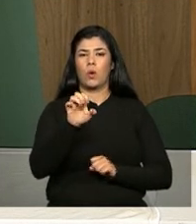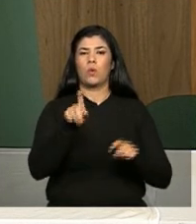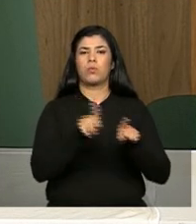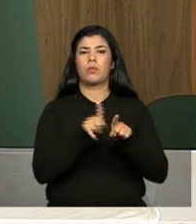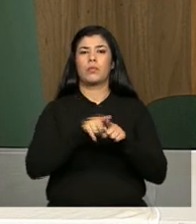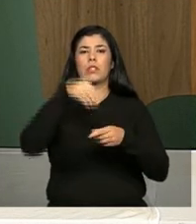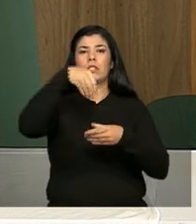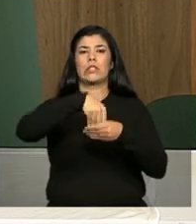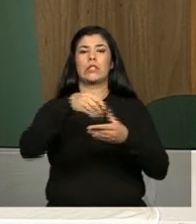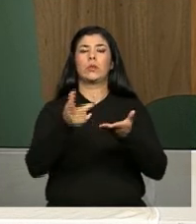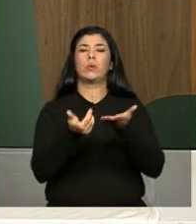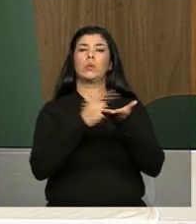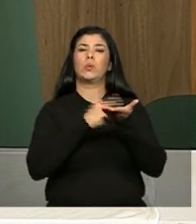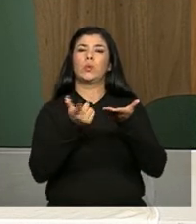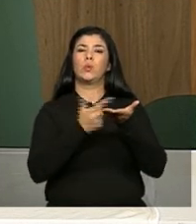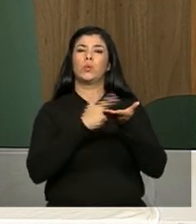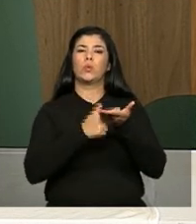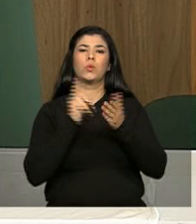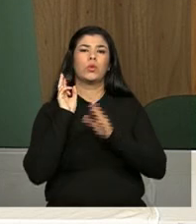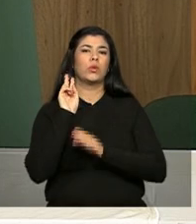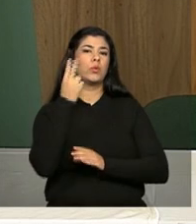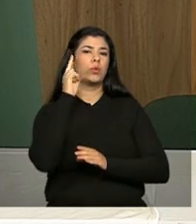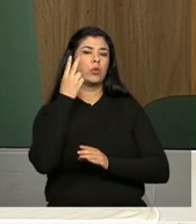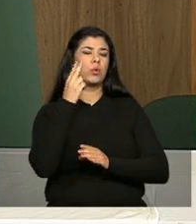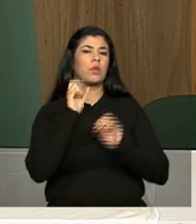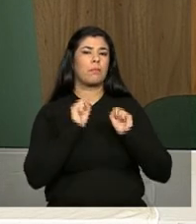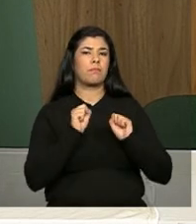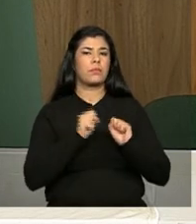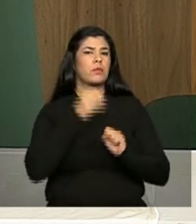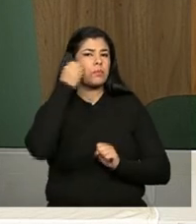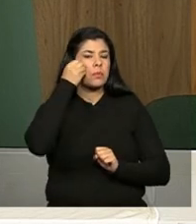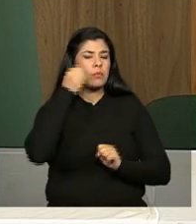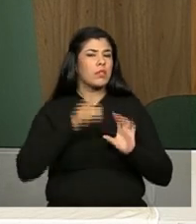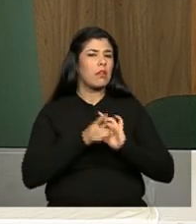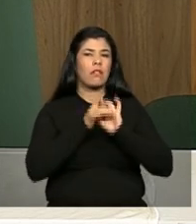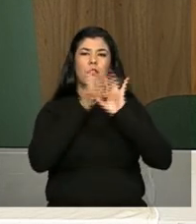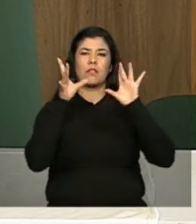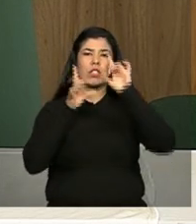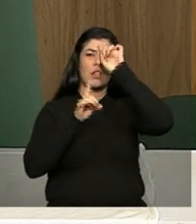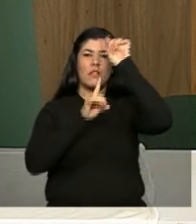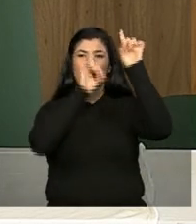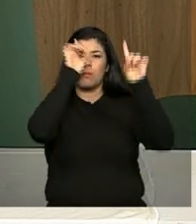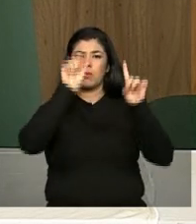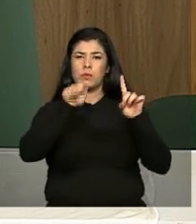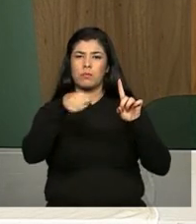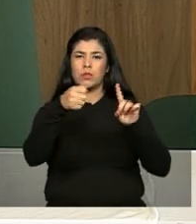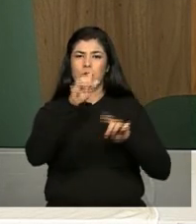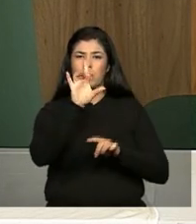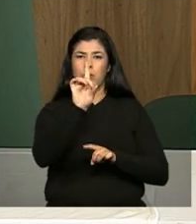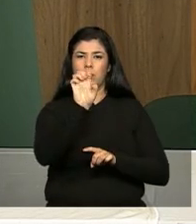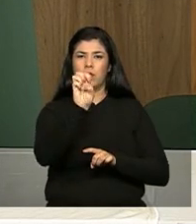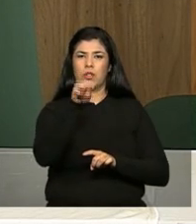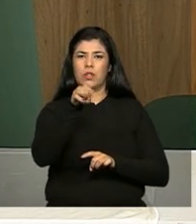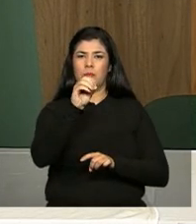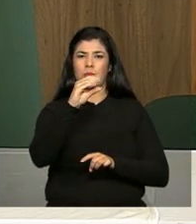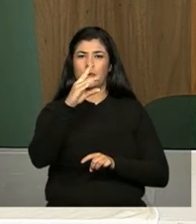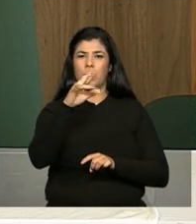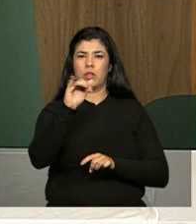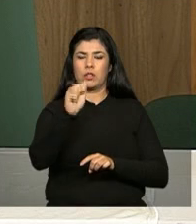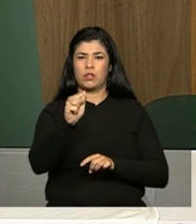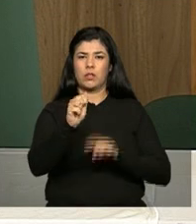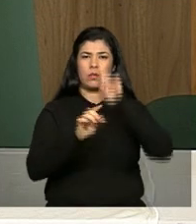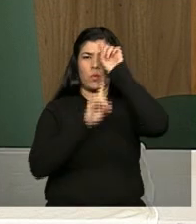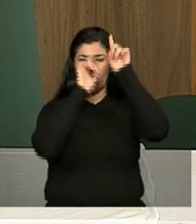seja que eles Como já aconteceu isso posso viver plenamente a democracia e para isso algumas regras básicas